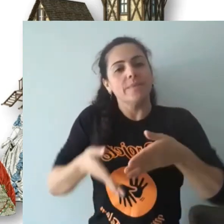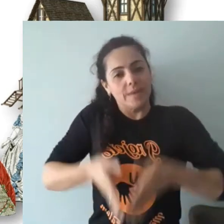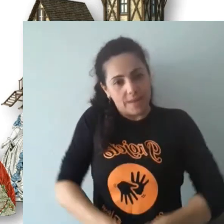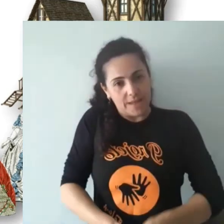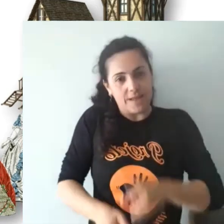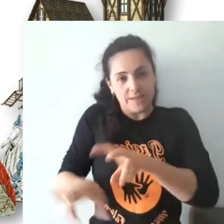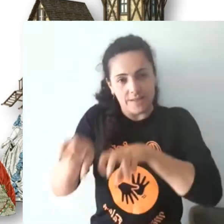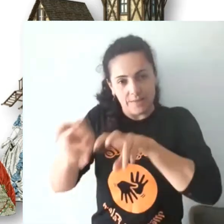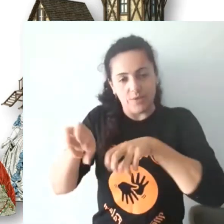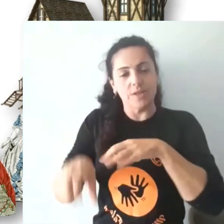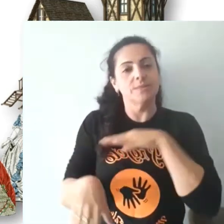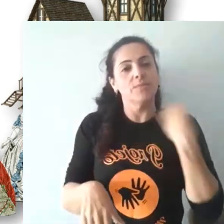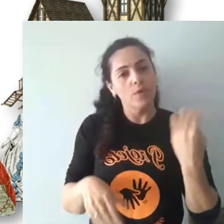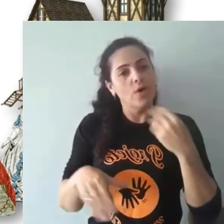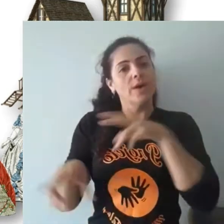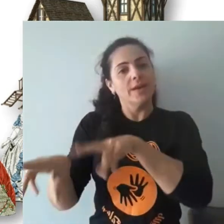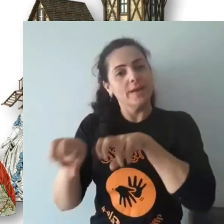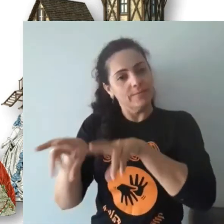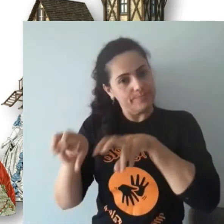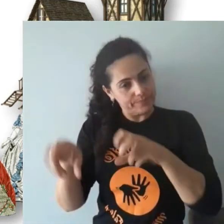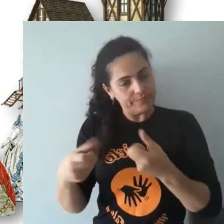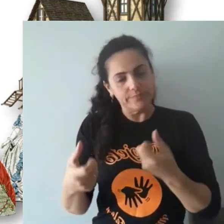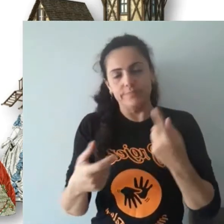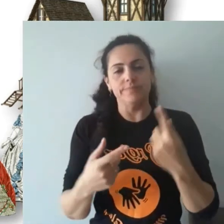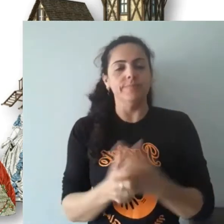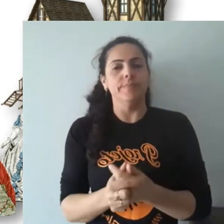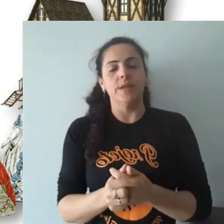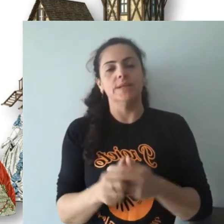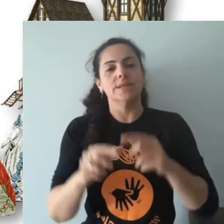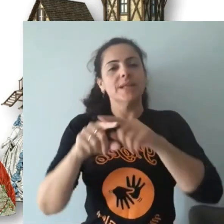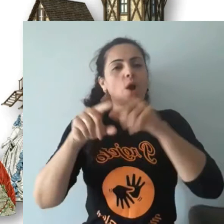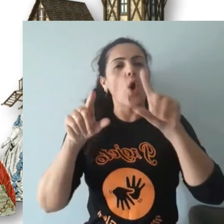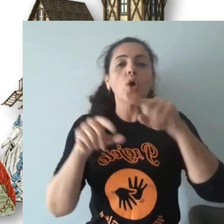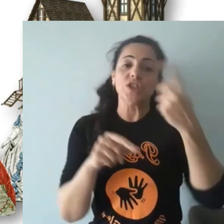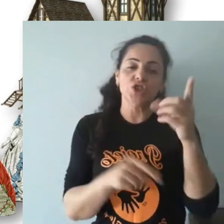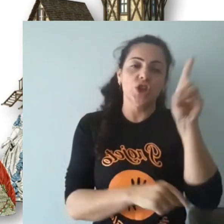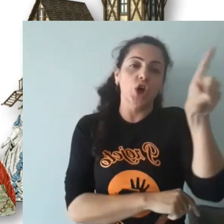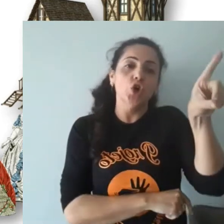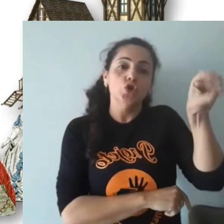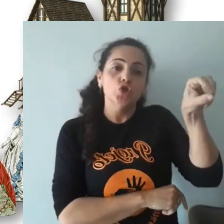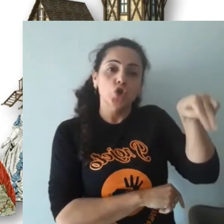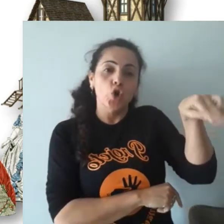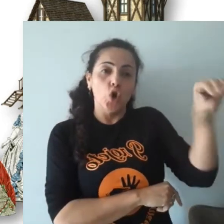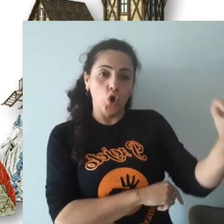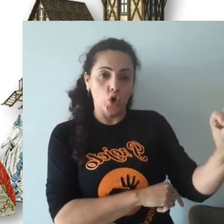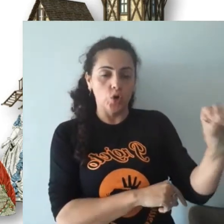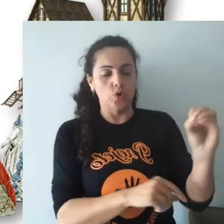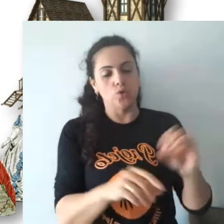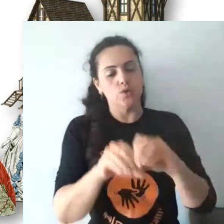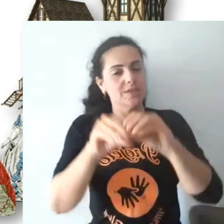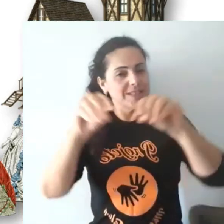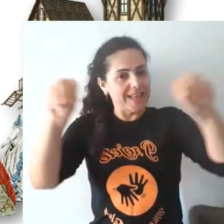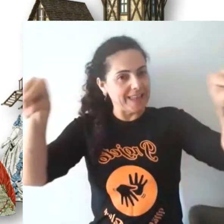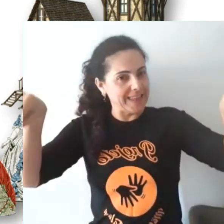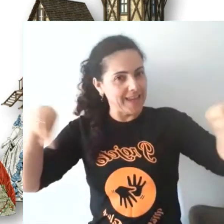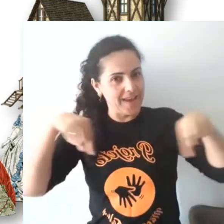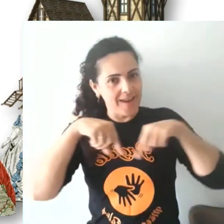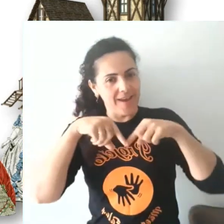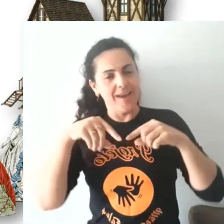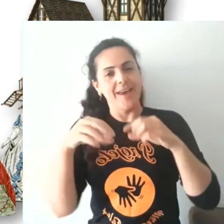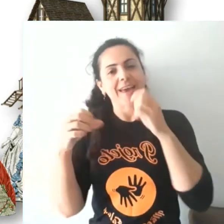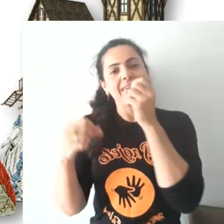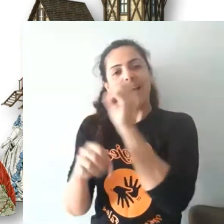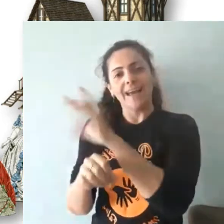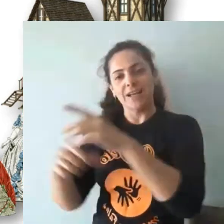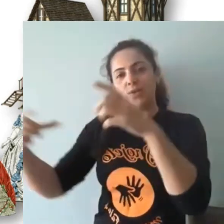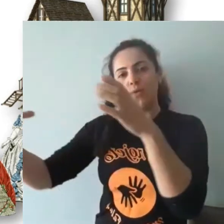sem mobilidade social. As propriedades, então, elas tinham uma certa autossuficiência, então ela dependia pouco